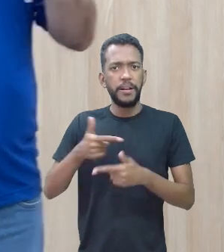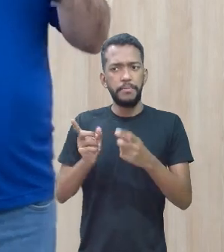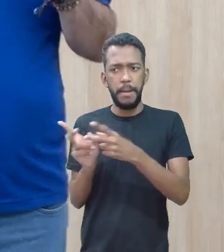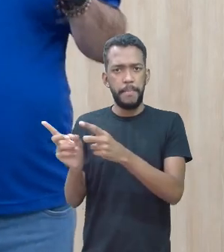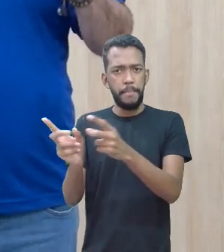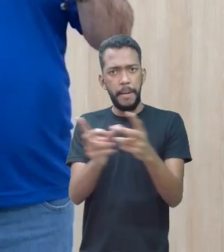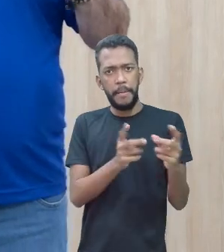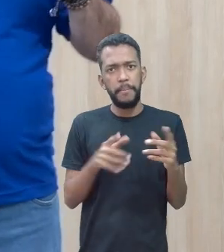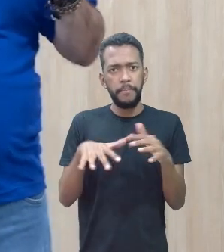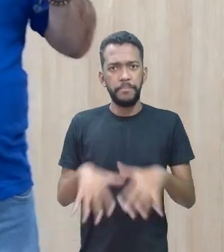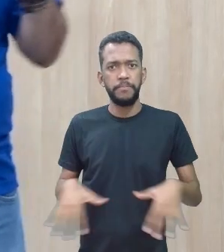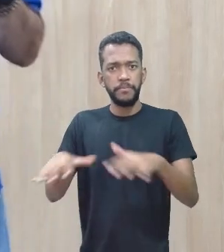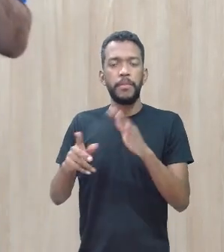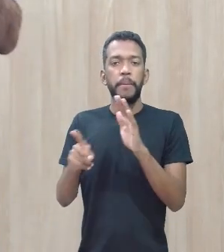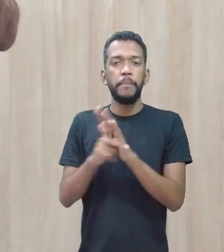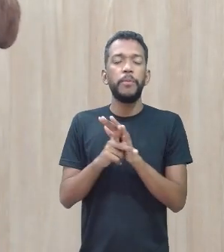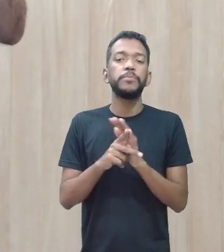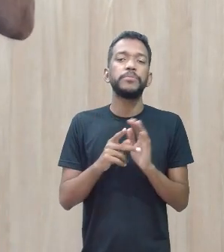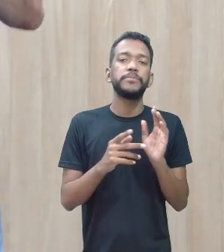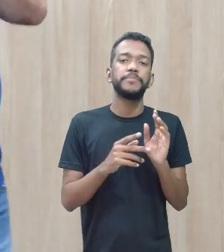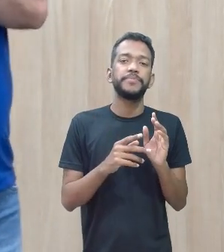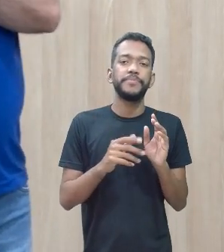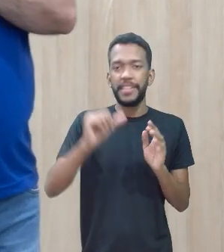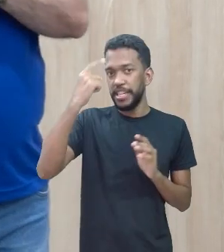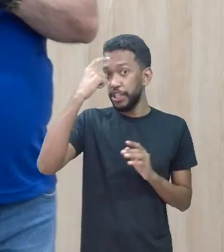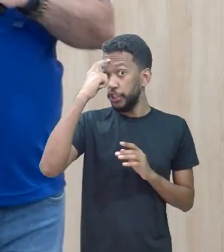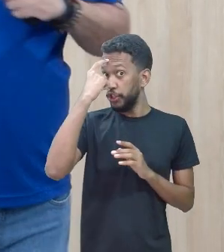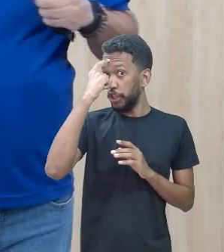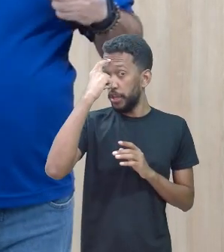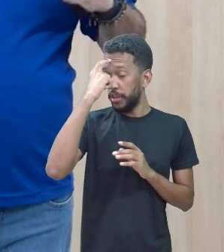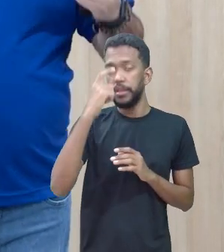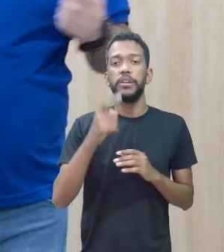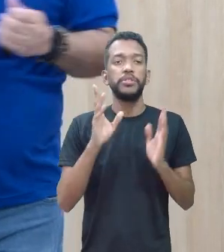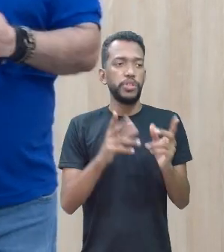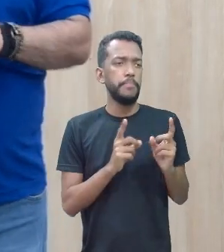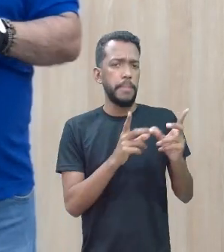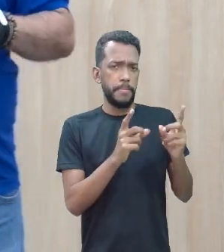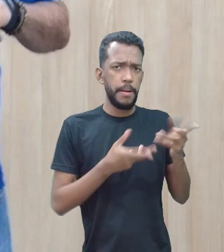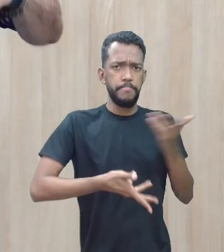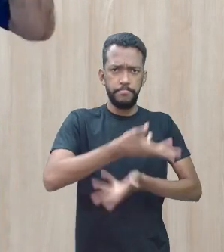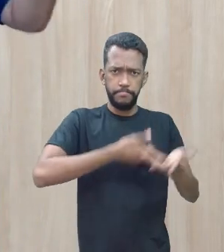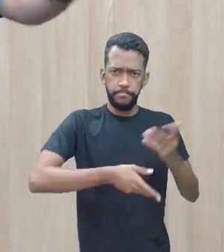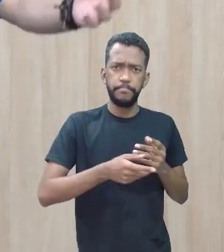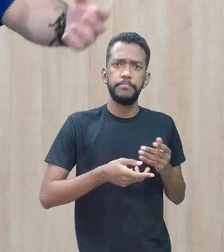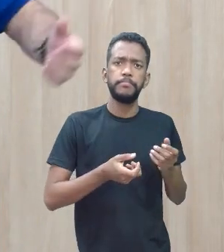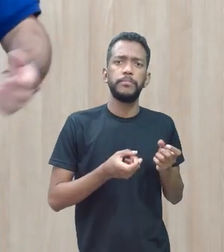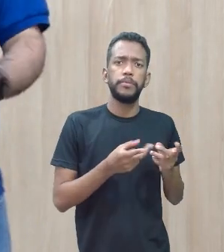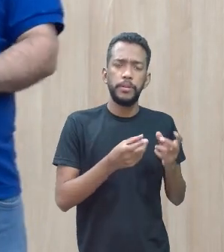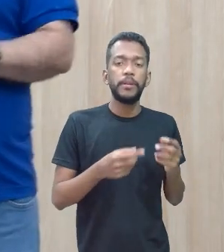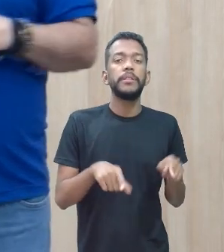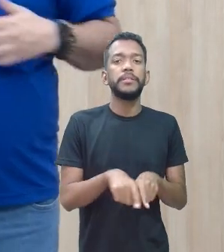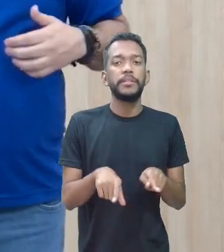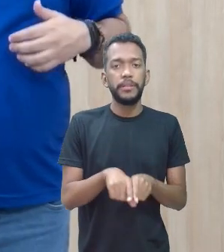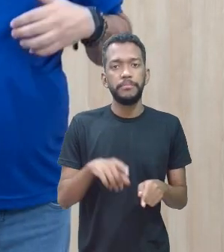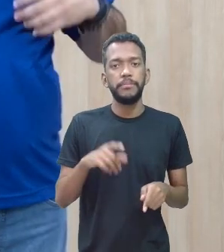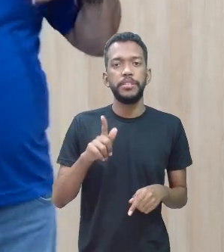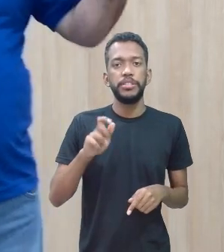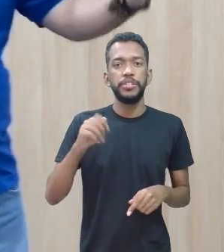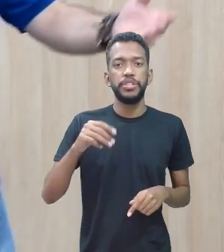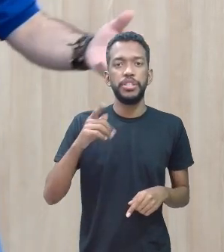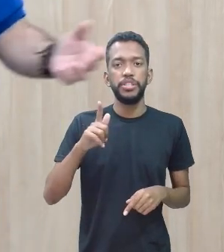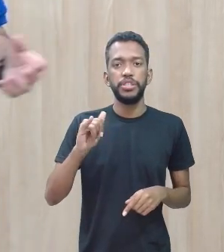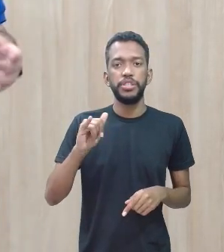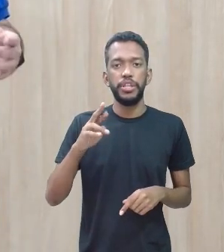com o território das Índias, e o comércio, né, de produtos como o gengibre, a noz moscada, né,